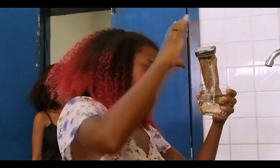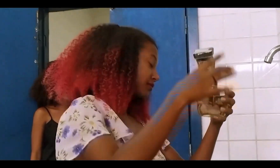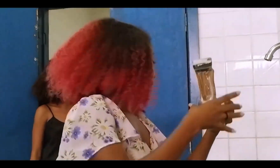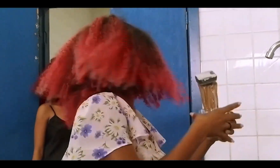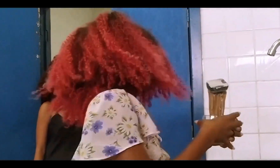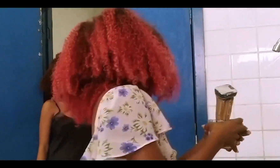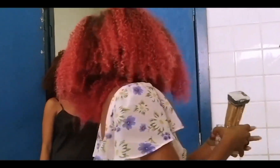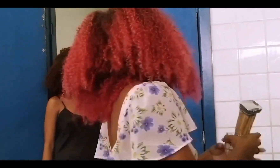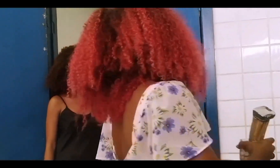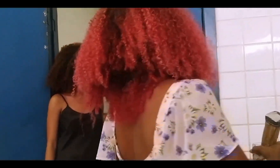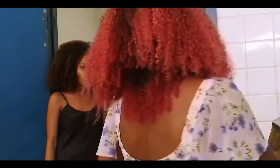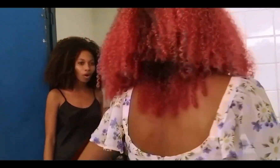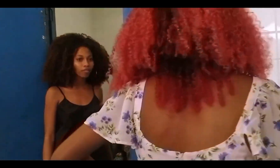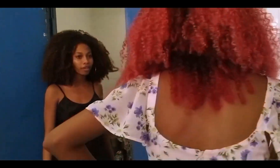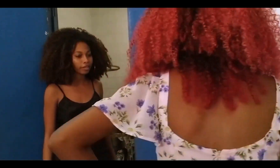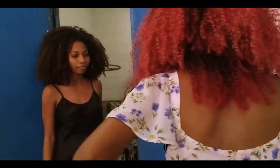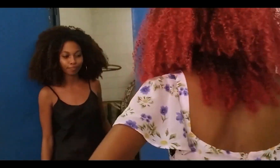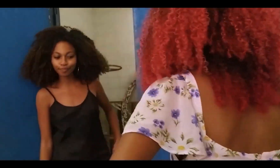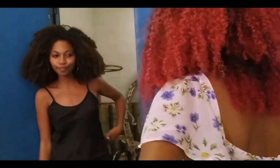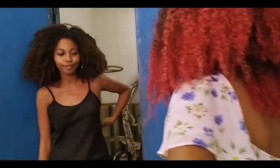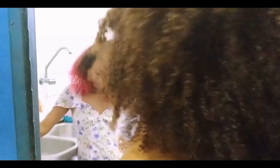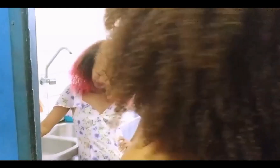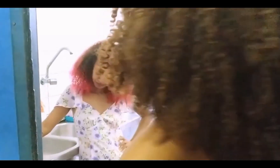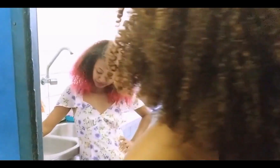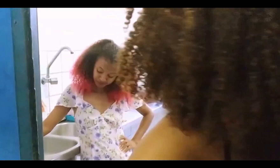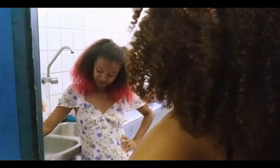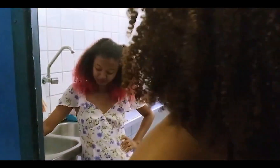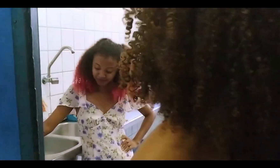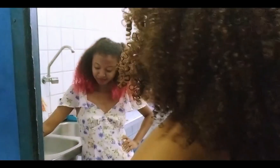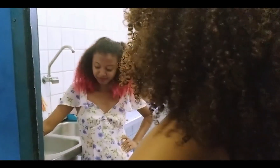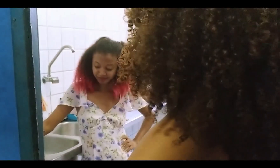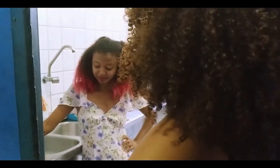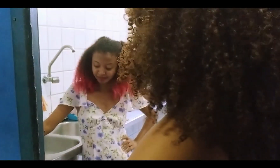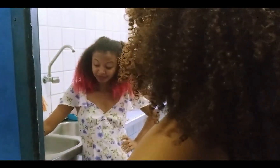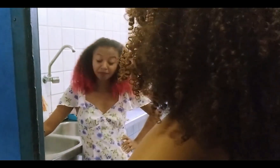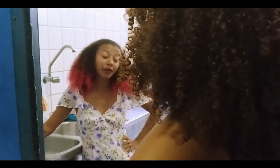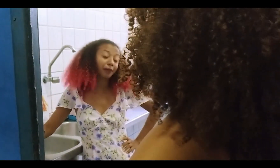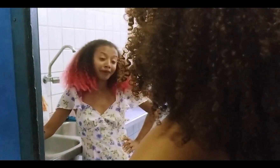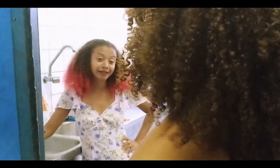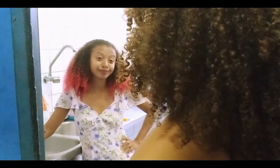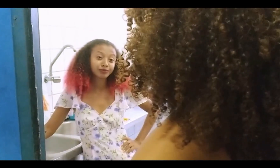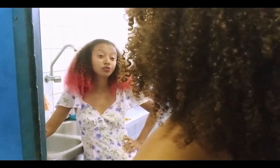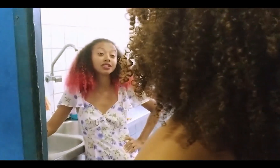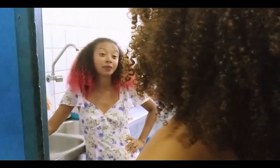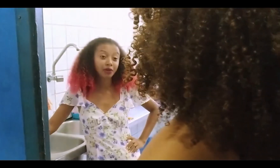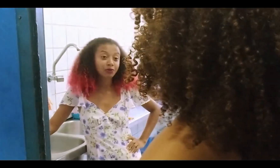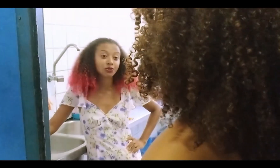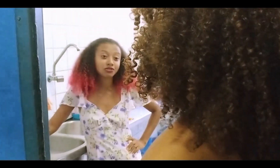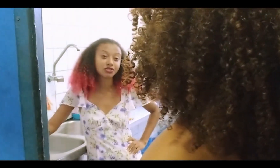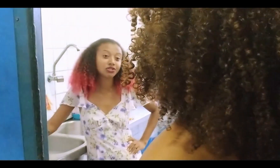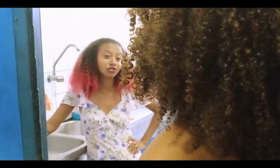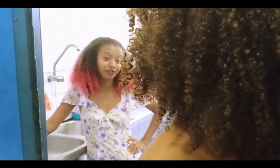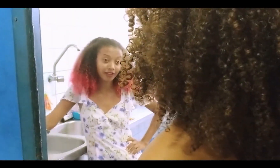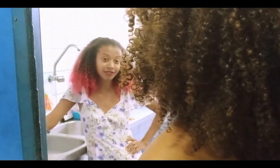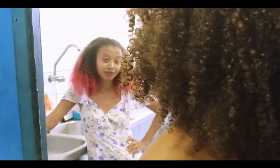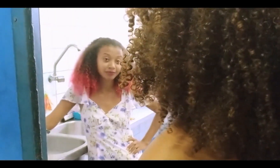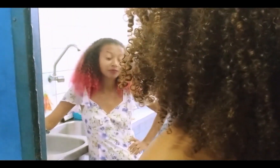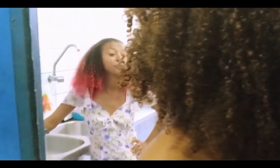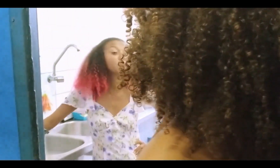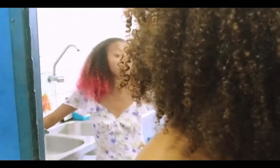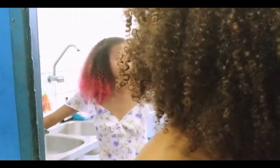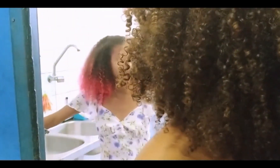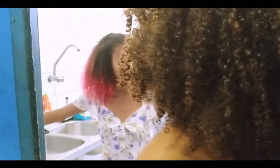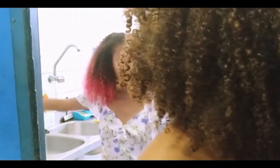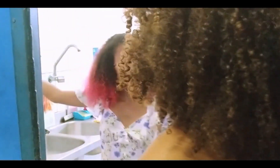E minha irmã, mas tu já tá agarrada com esse santo de novo, hein? Se fosse eu já tinha desistido. Minha irmã, tu sabe que eu não sou de desistir